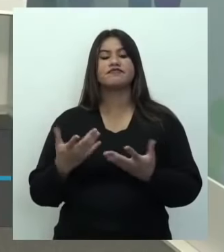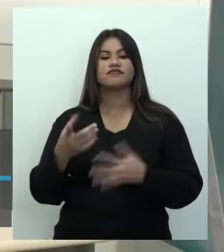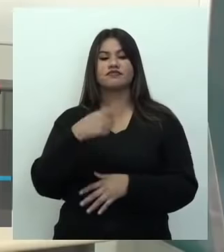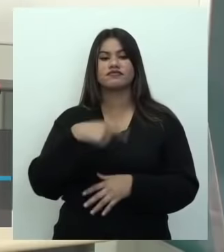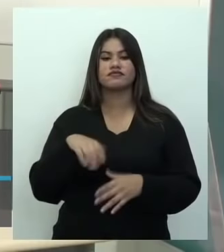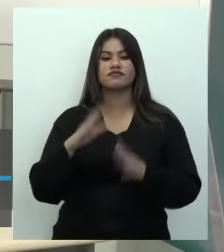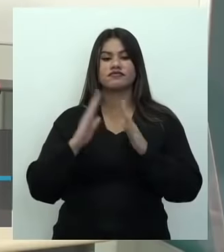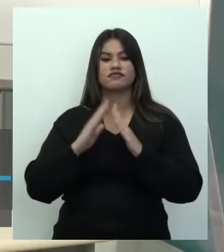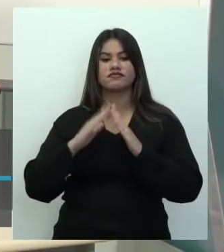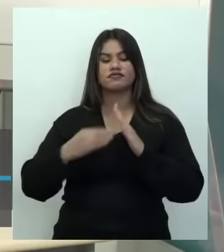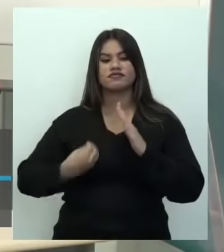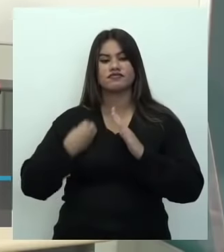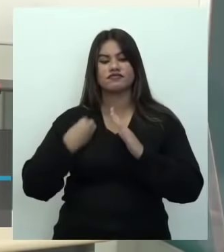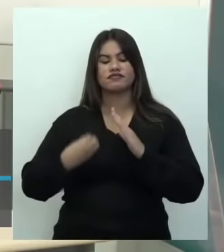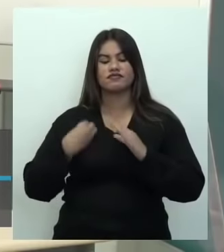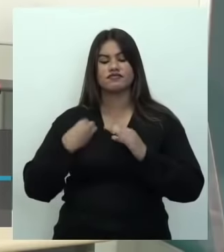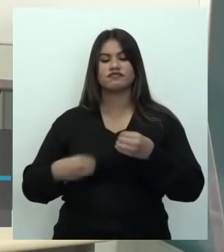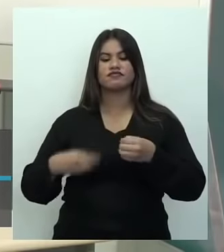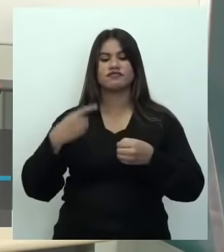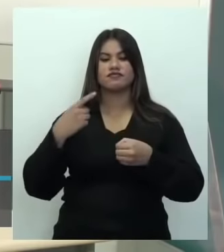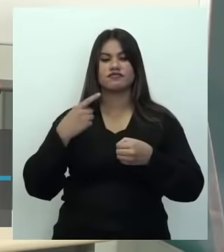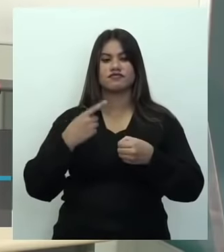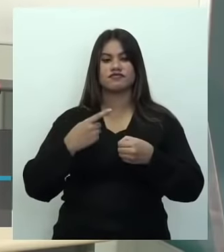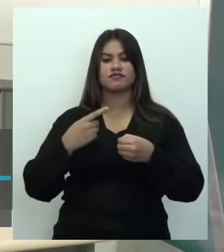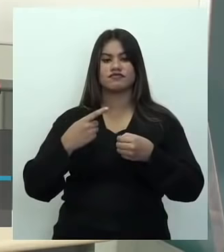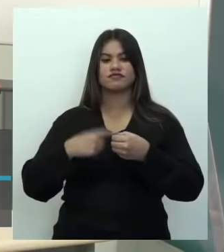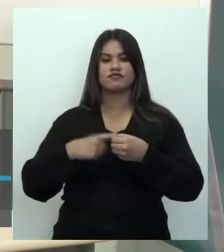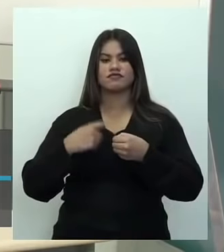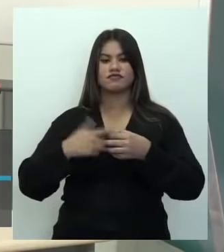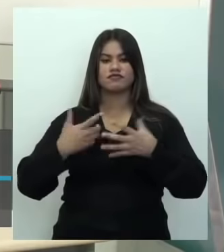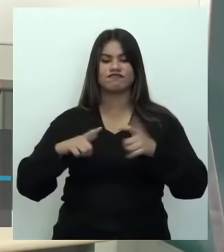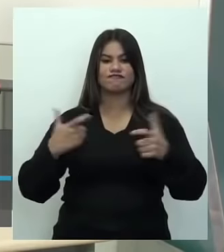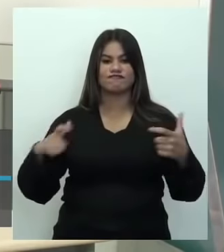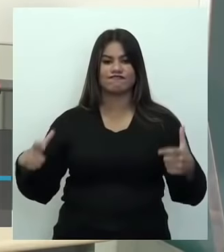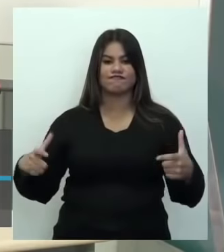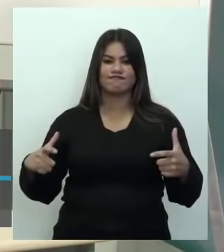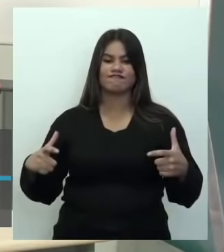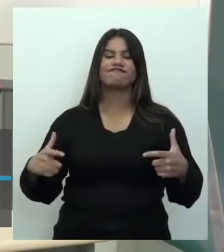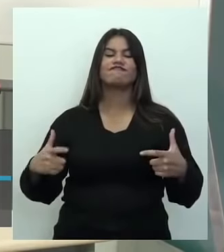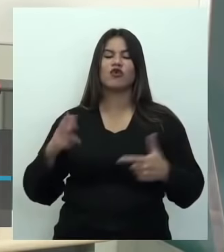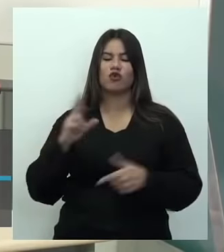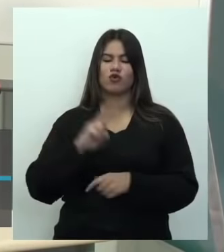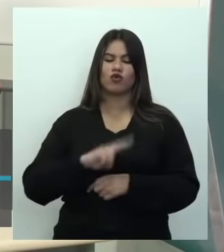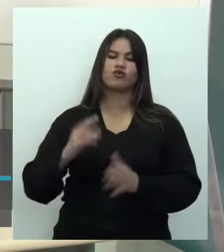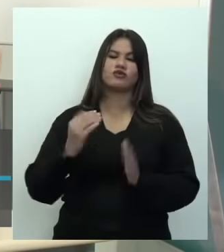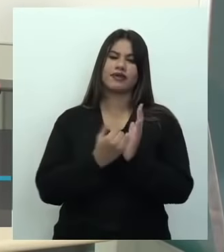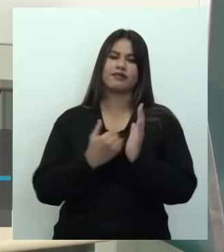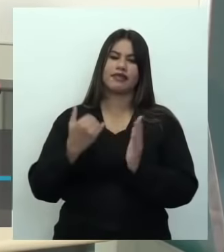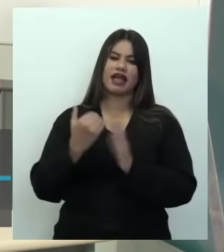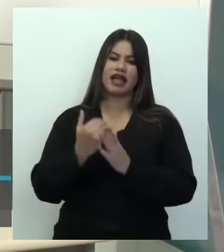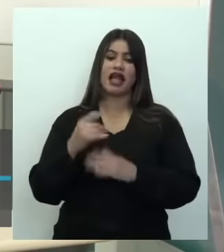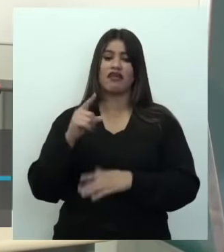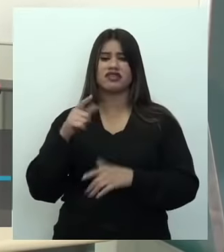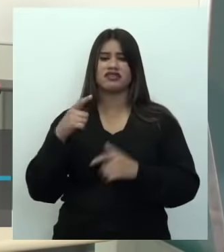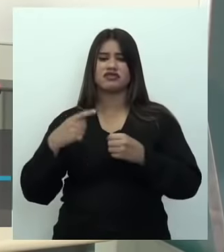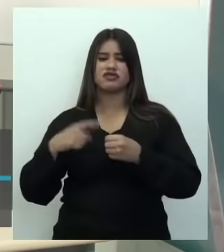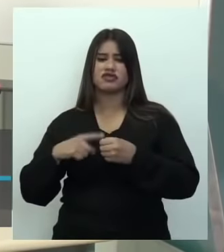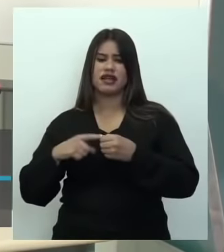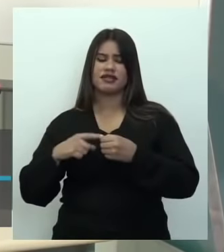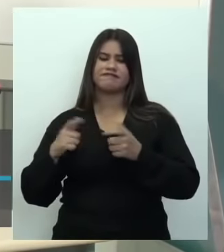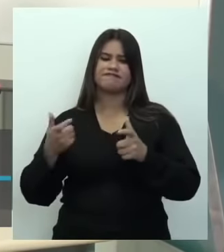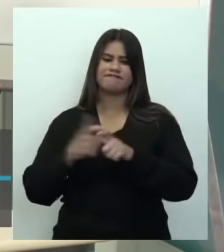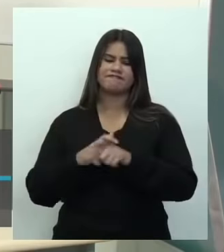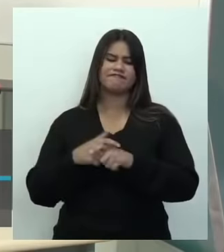grande, a gente utiliza mais o GPS do que quando a gente mora numa cidadezinha pequenininha, que às vezes você vai fazer alguma coisa de locomoção